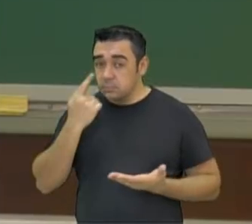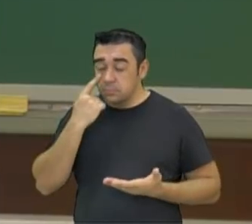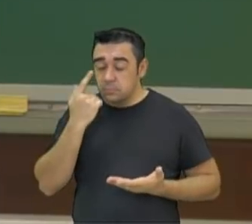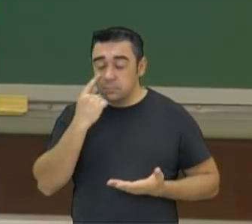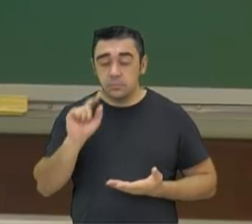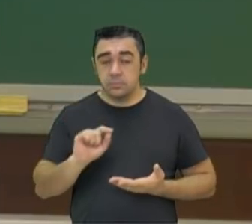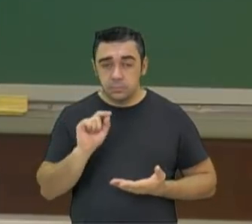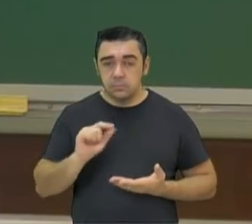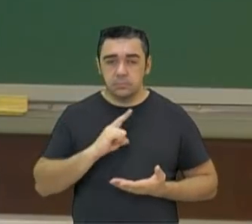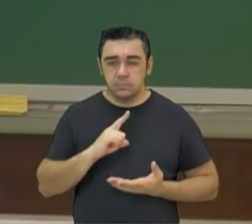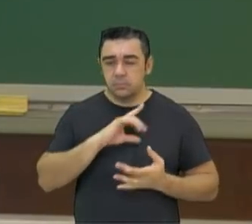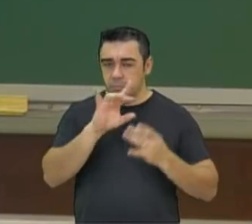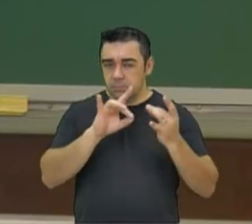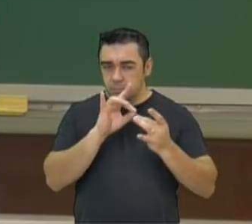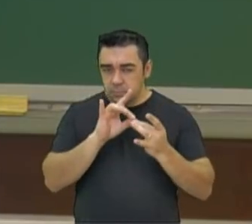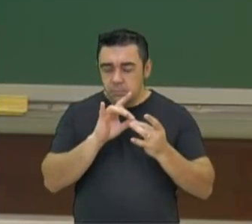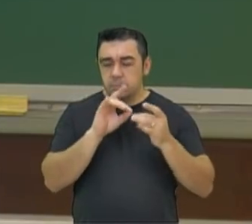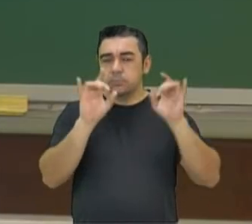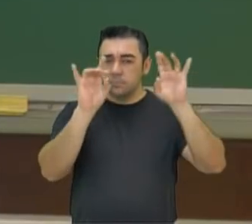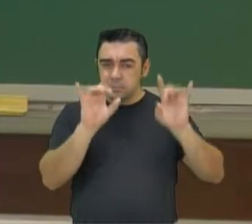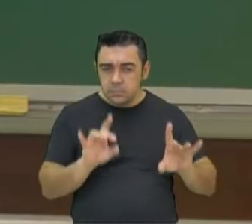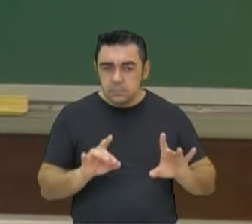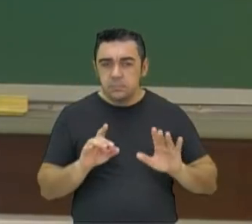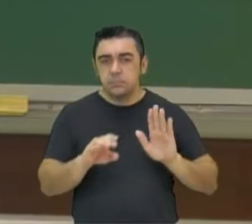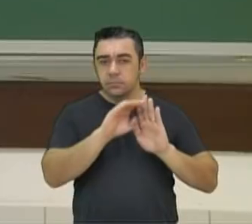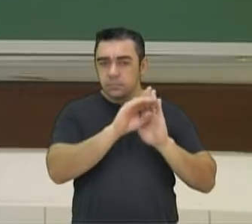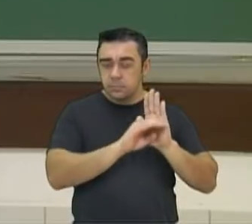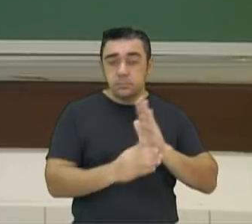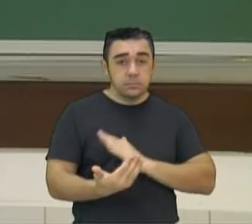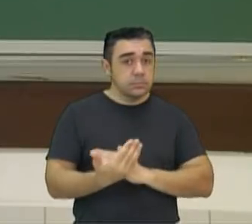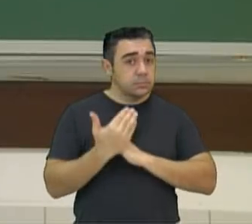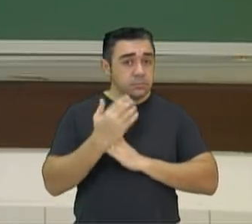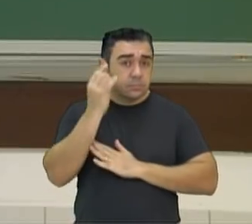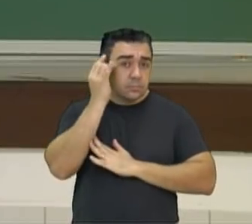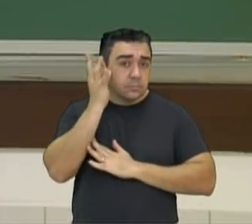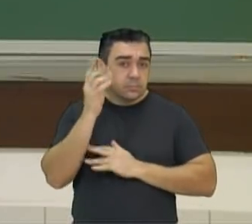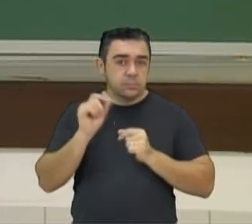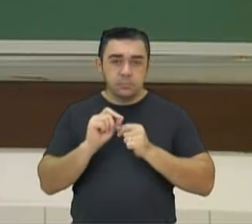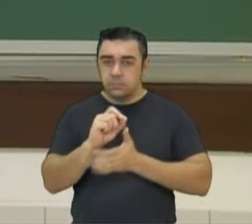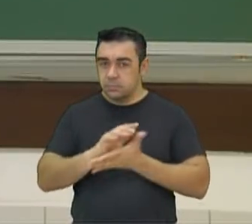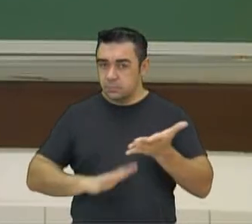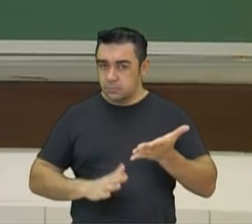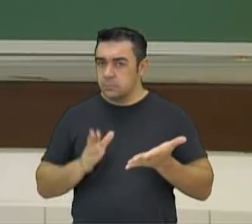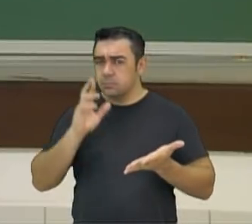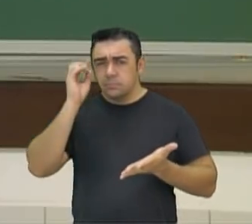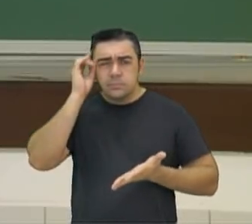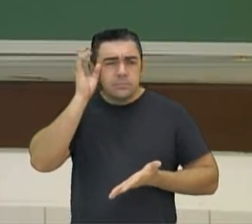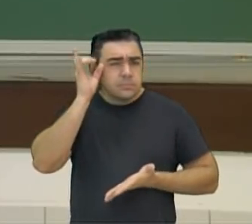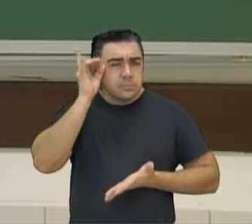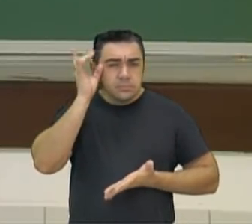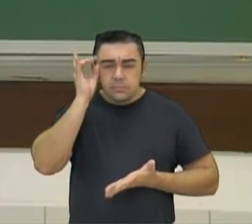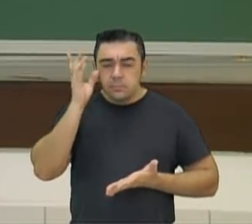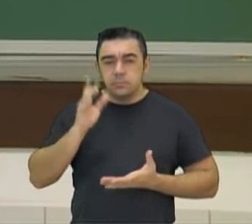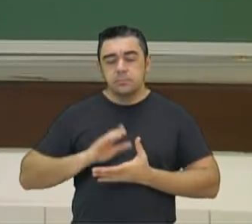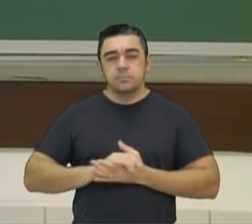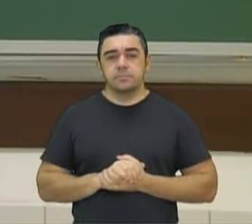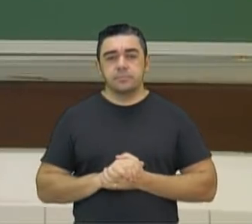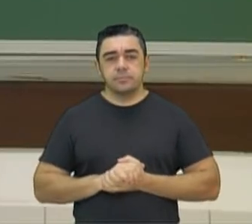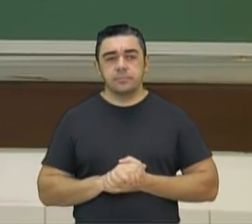que os casos especiais e essas propriedades nos ajudam muito a resolver exercícios, né? Facilita muito a nossa